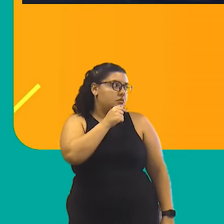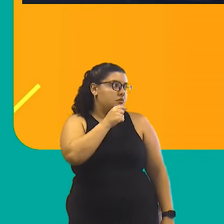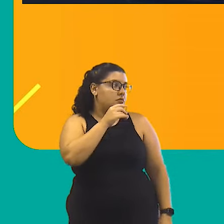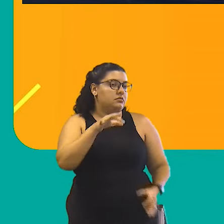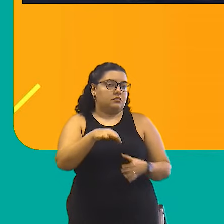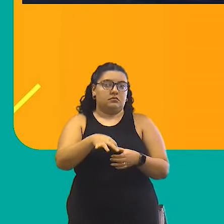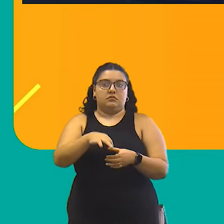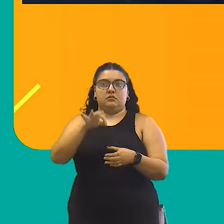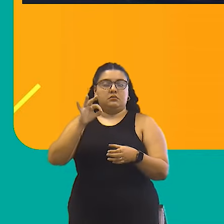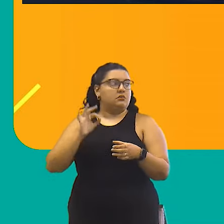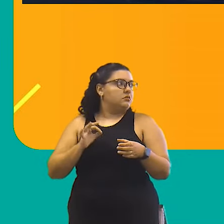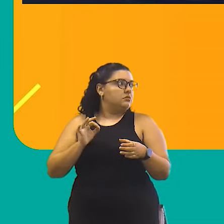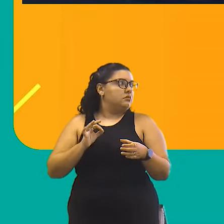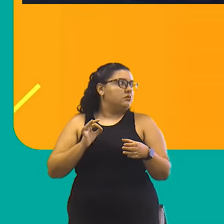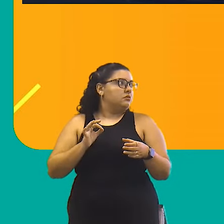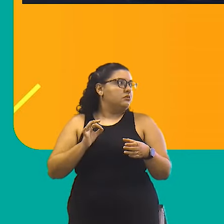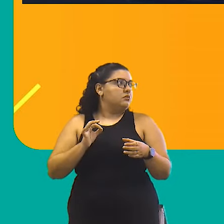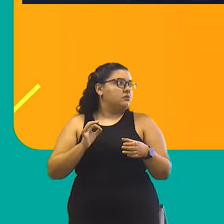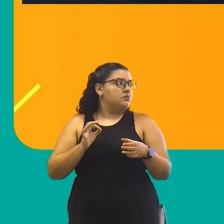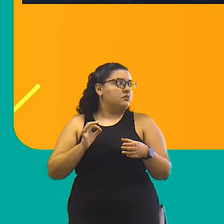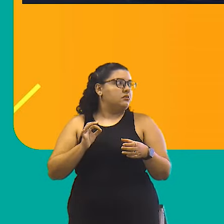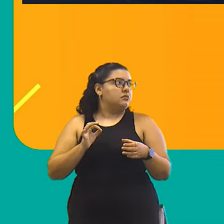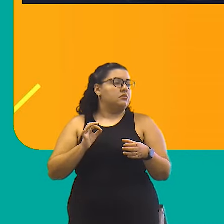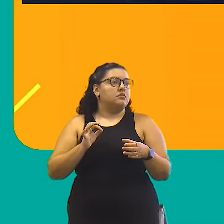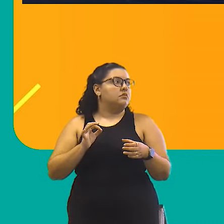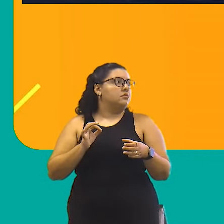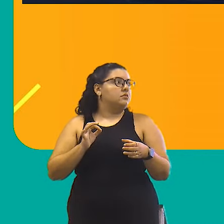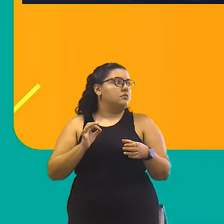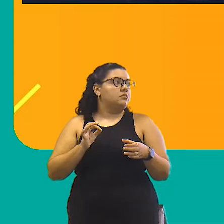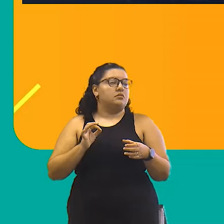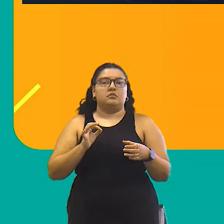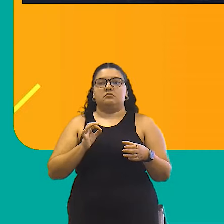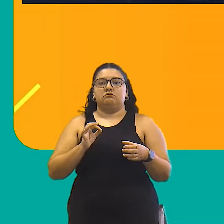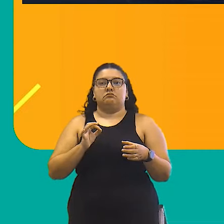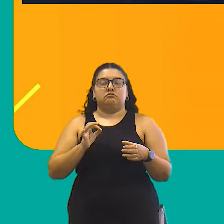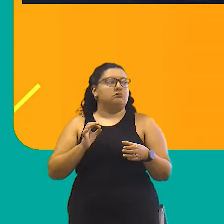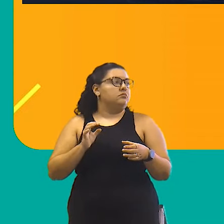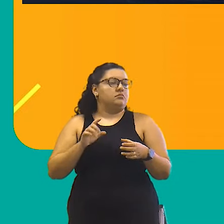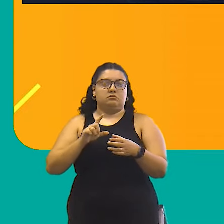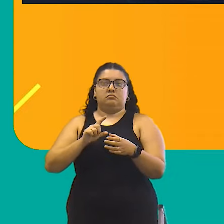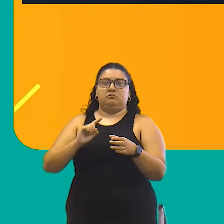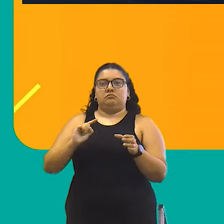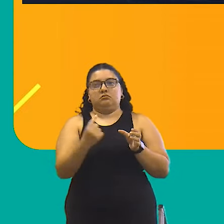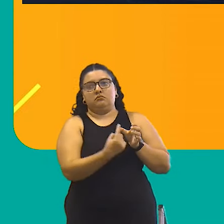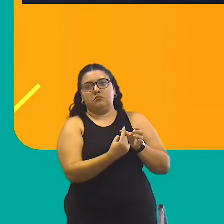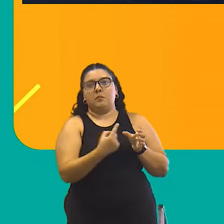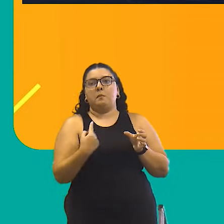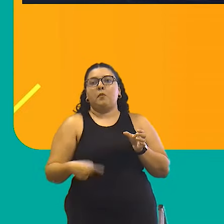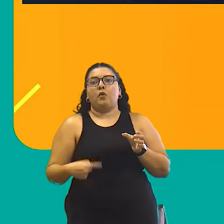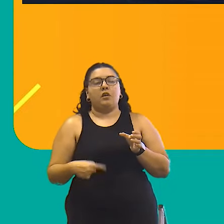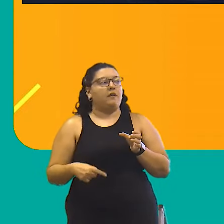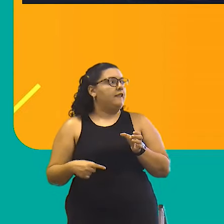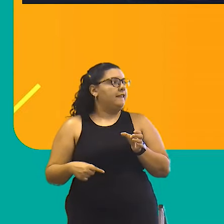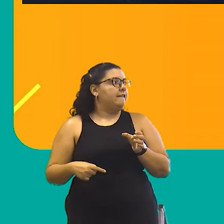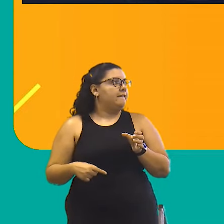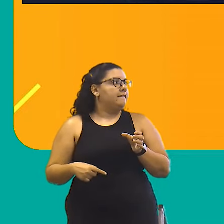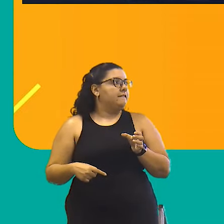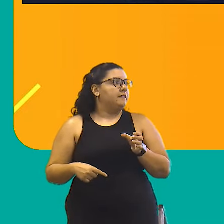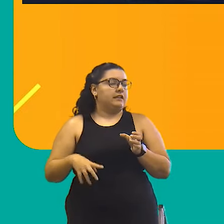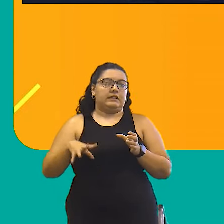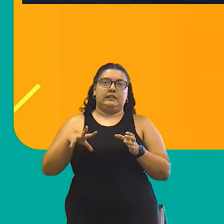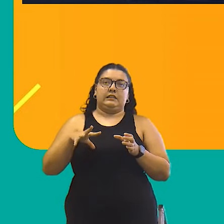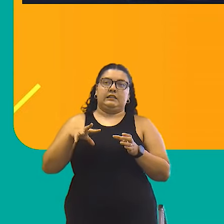abra e beba aqui. Não beba aqui. Adivinha por quê? Porque a parte de